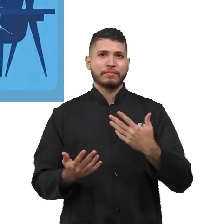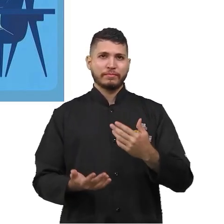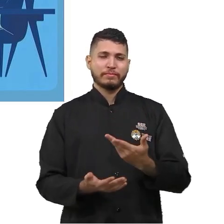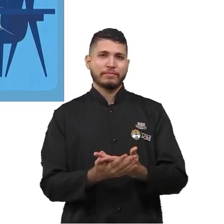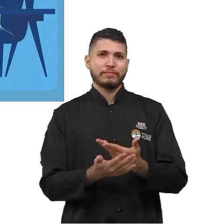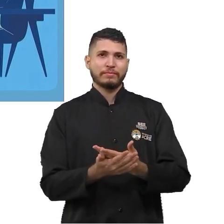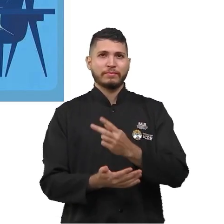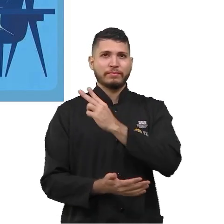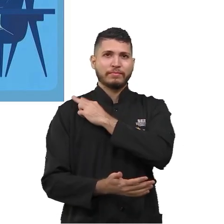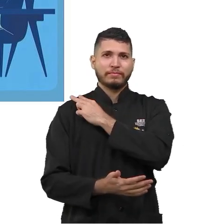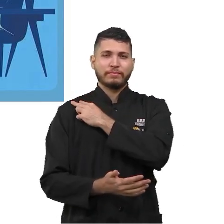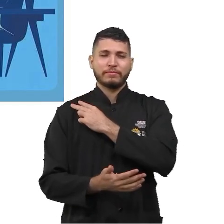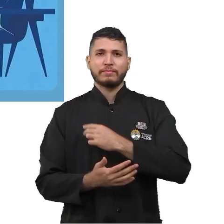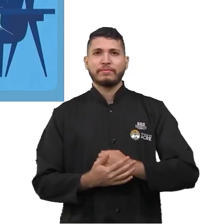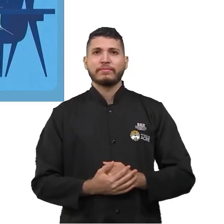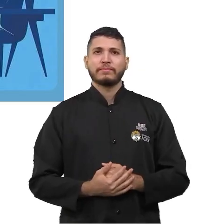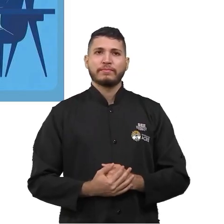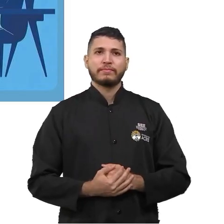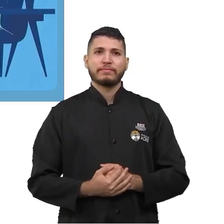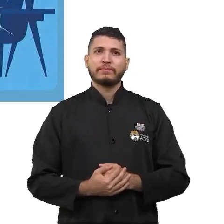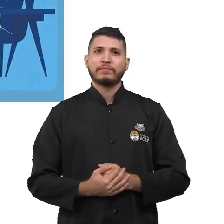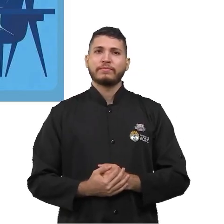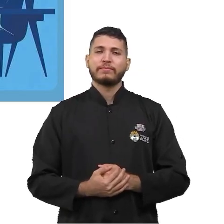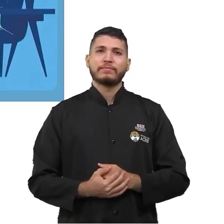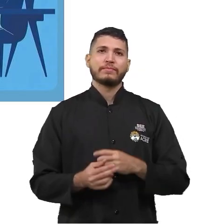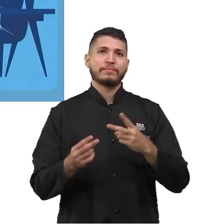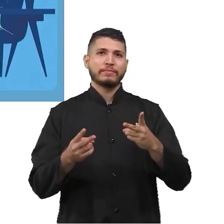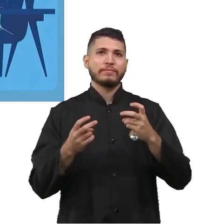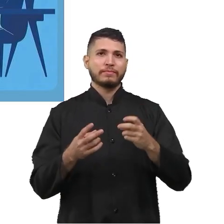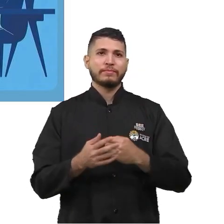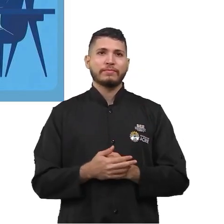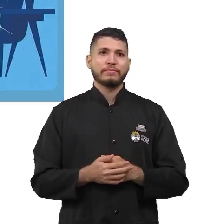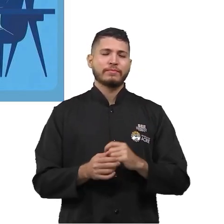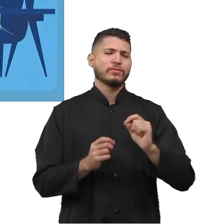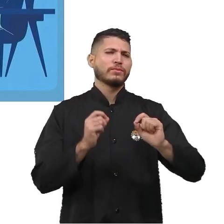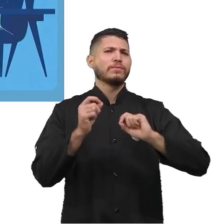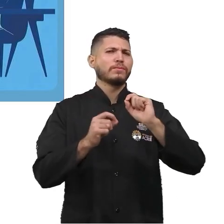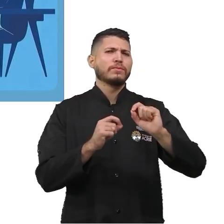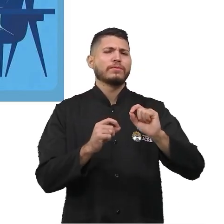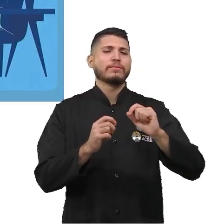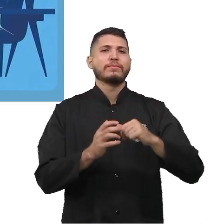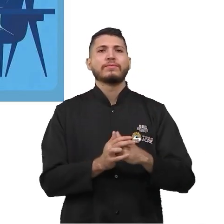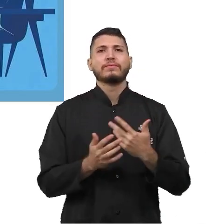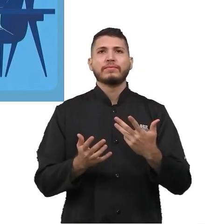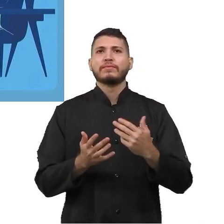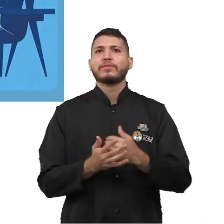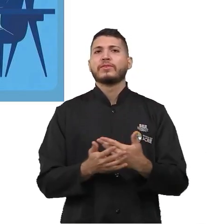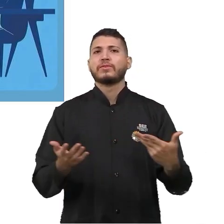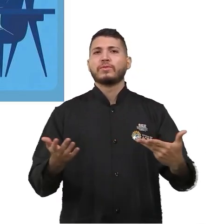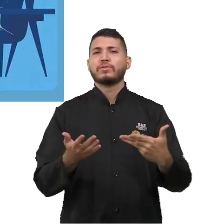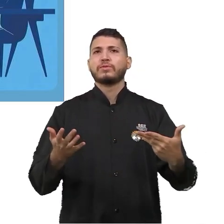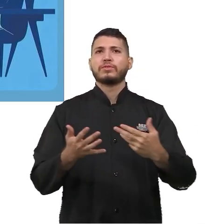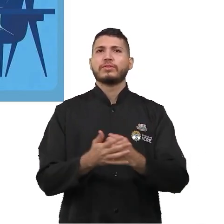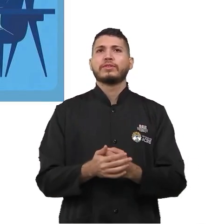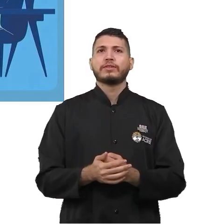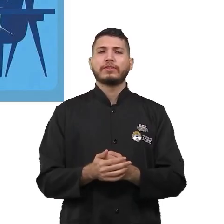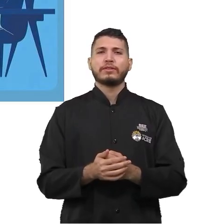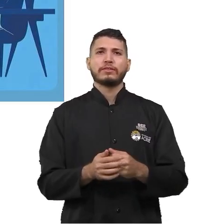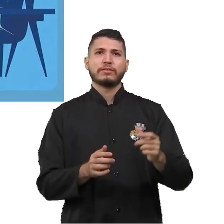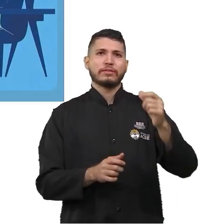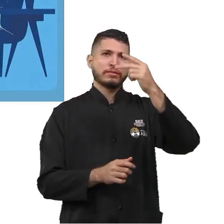série. Aqui, a gente já percebe um mundo bastante digital. Percebam, pessoal,